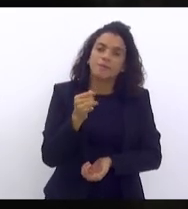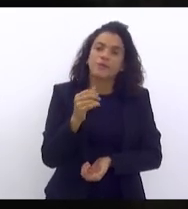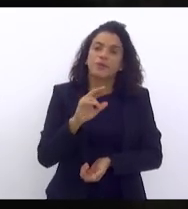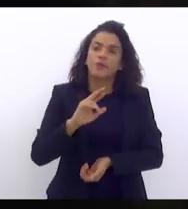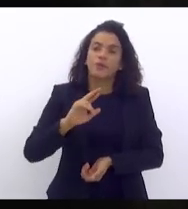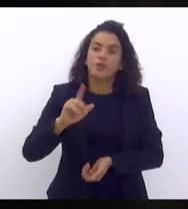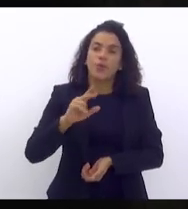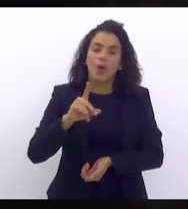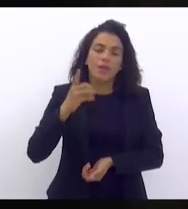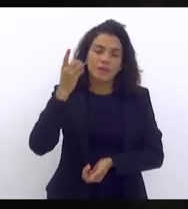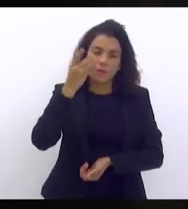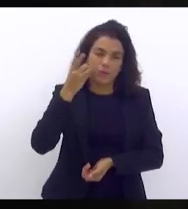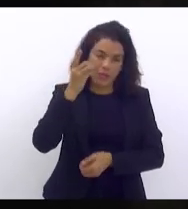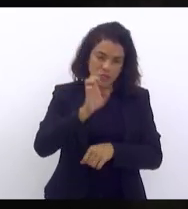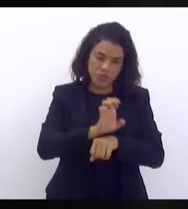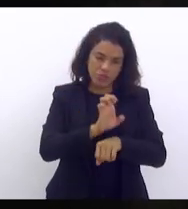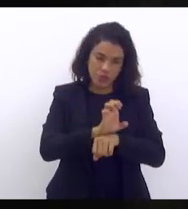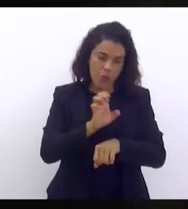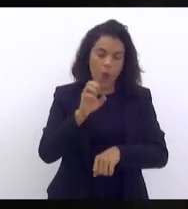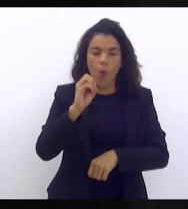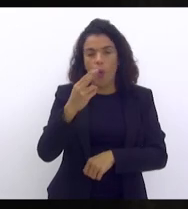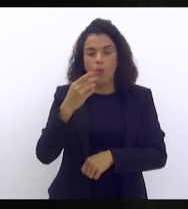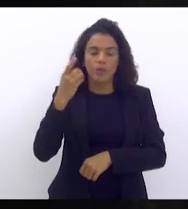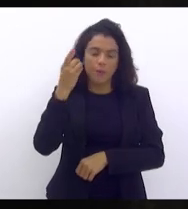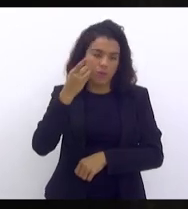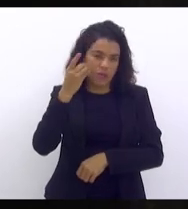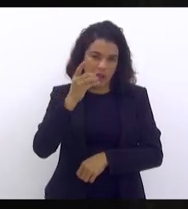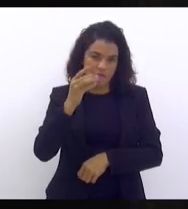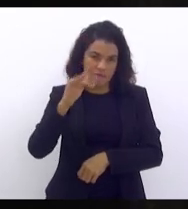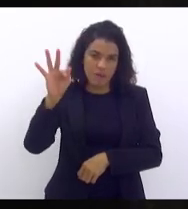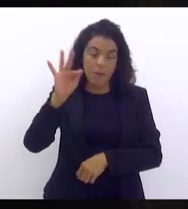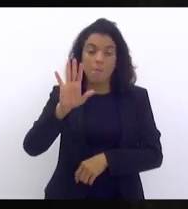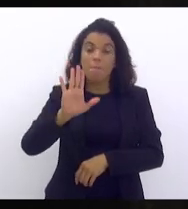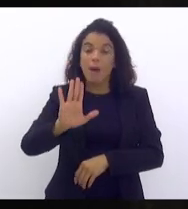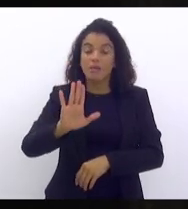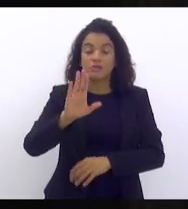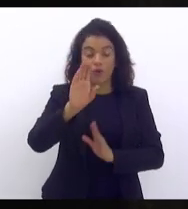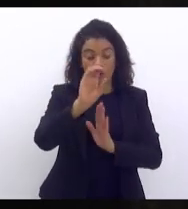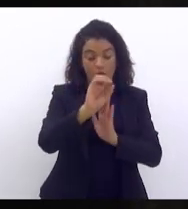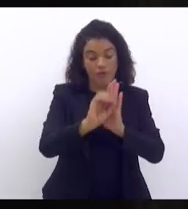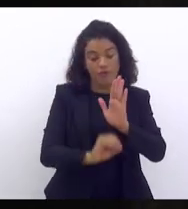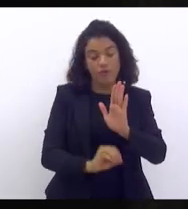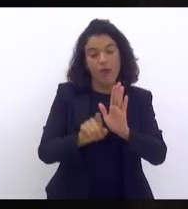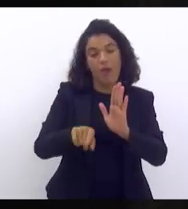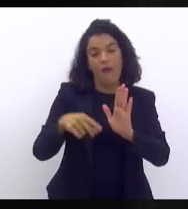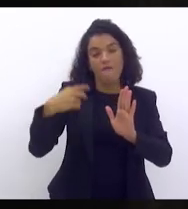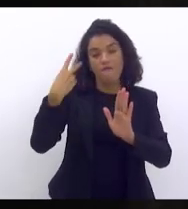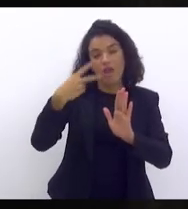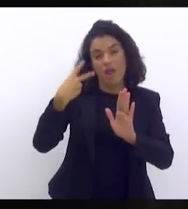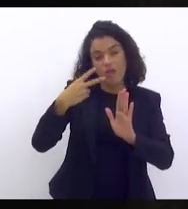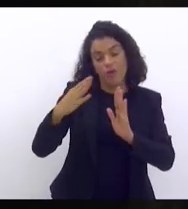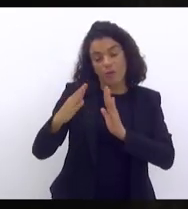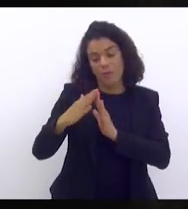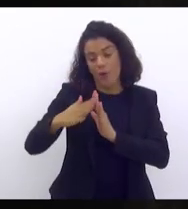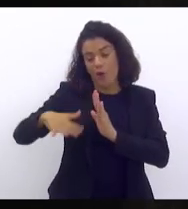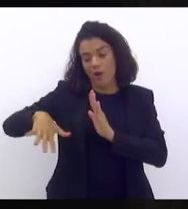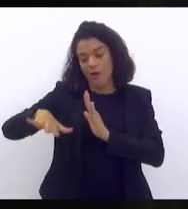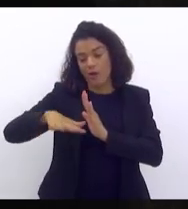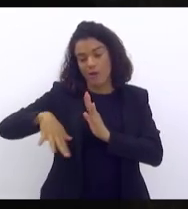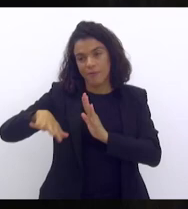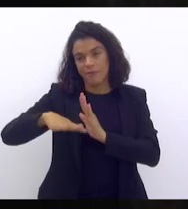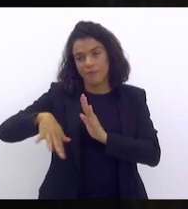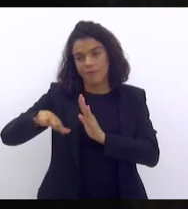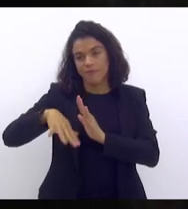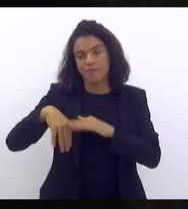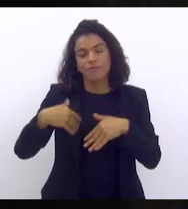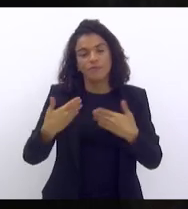o deputado estadual nem federal, mas a solicitação às vezes chega ao ofício mais do vereador daquele bairro. Conclui, né, Yuri, por favor.